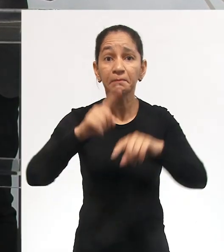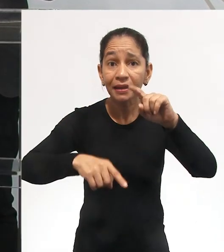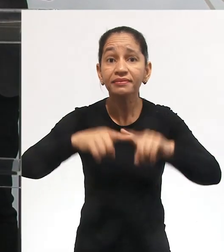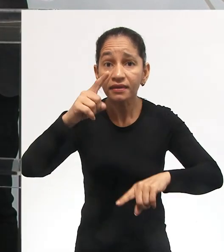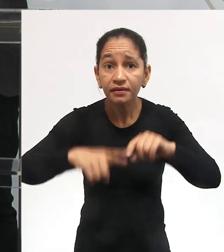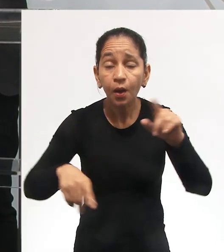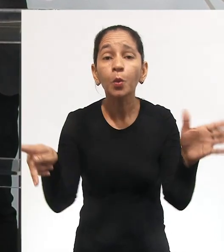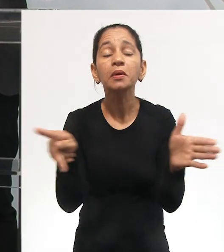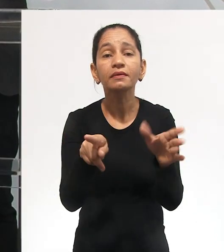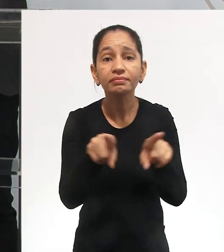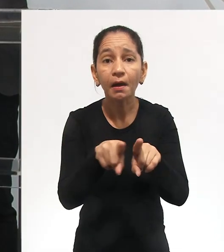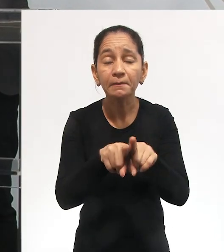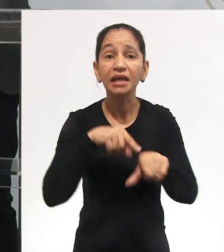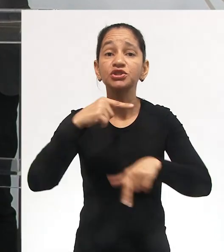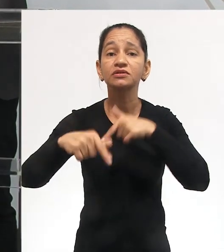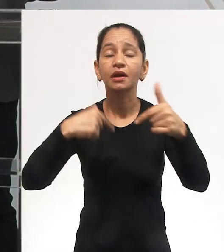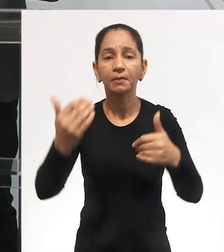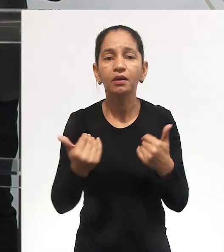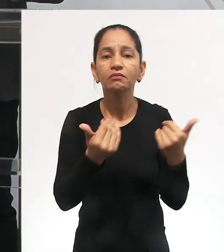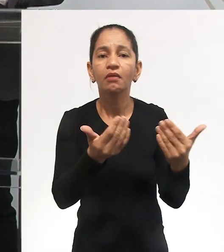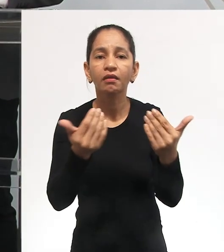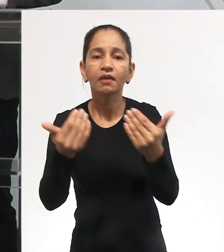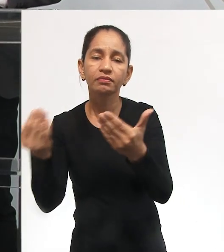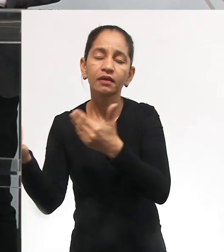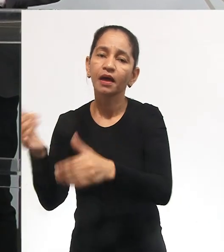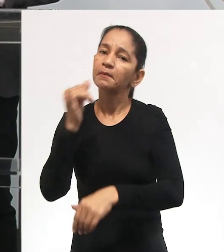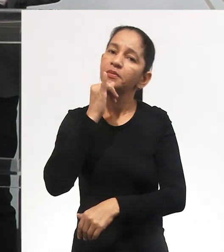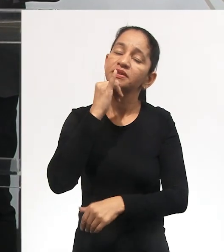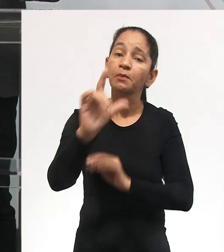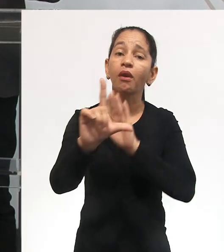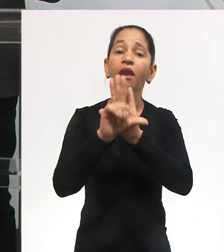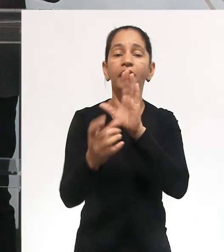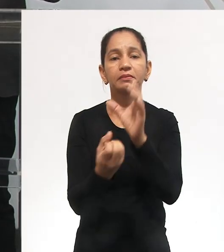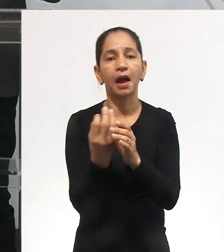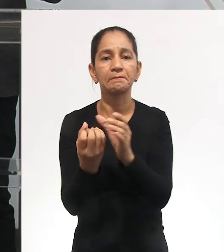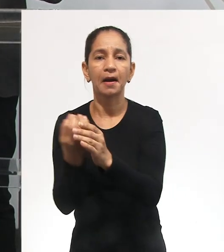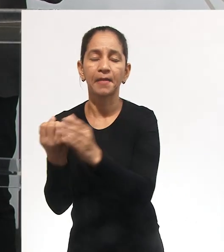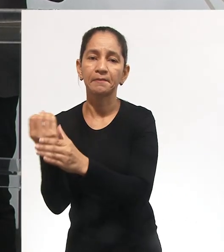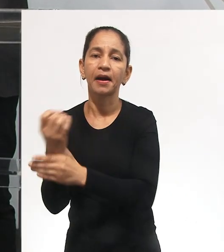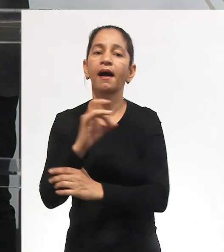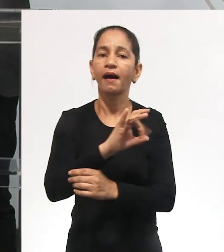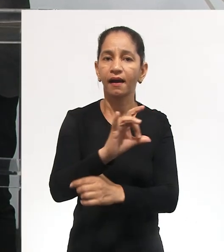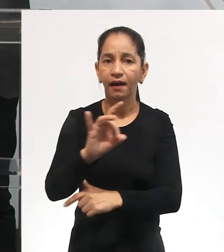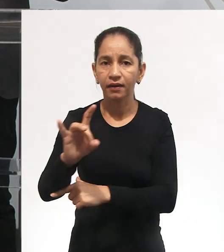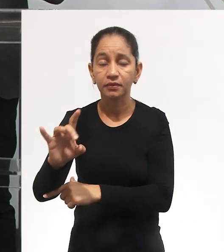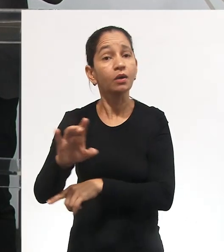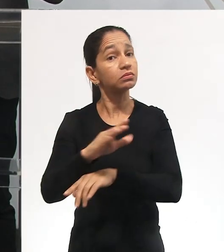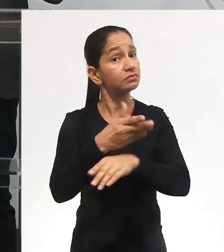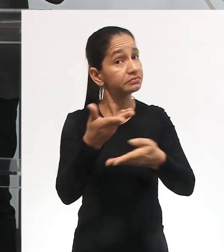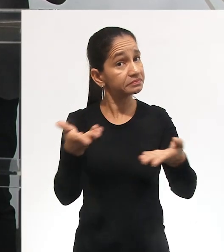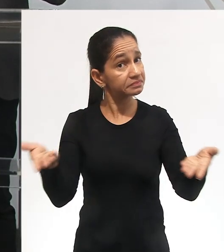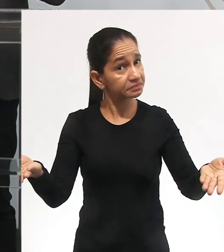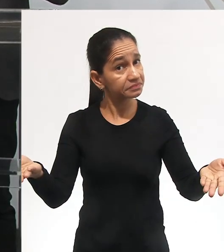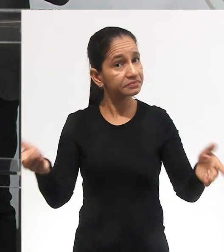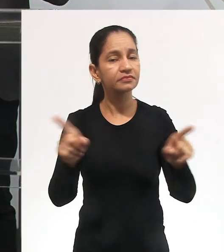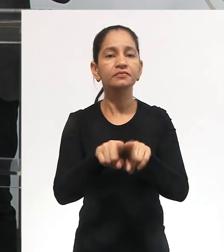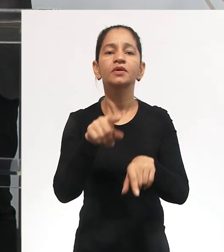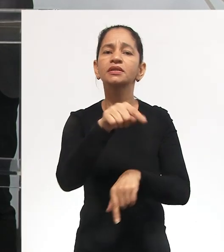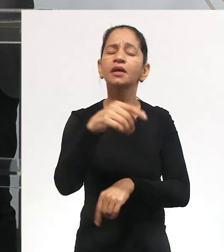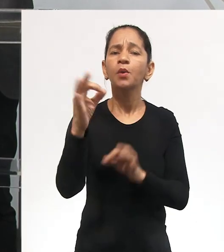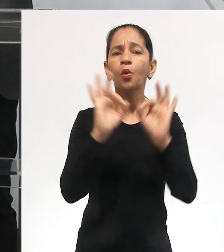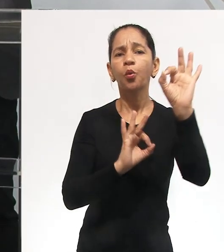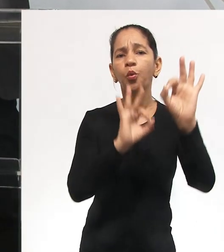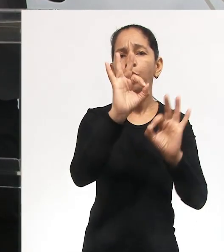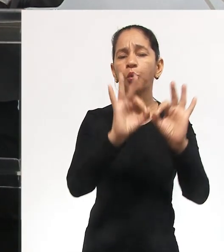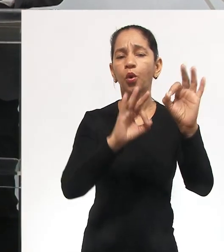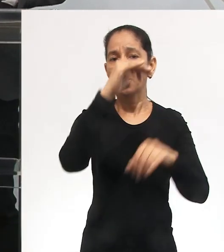e formais, né? Legislativas, por exemplo. Tá? Então, assim, a forma como o Brasil se organizou,